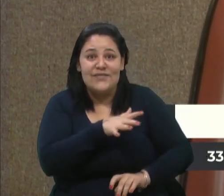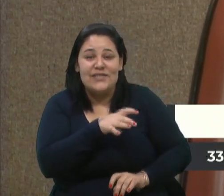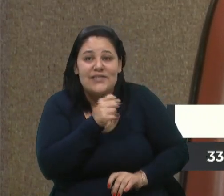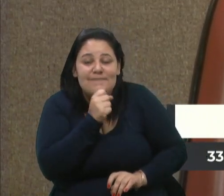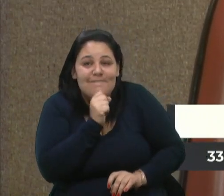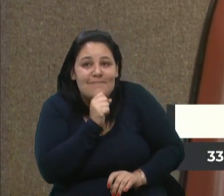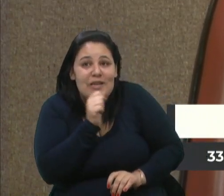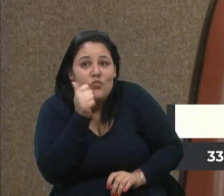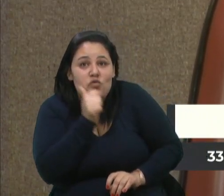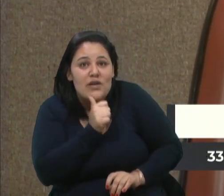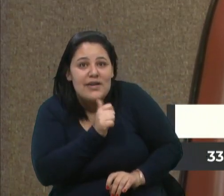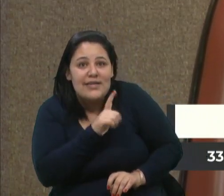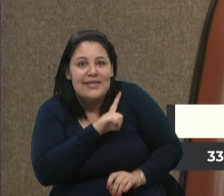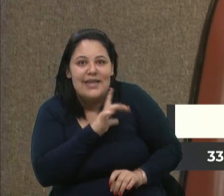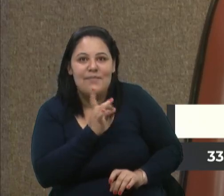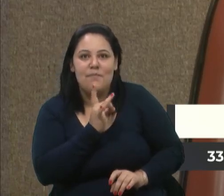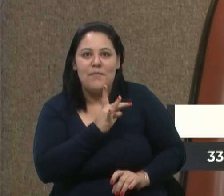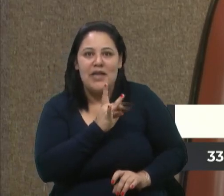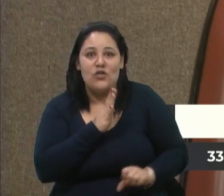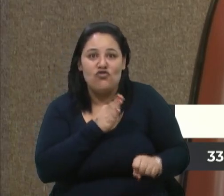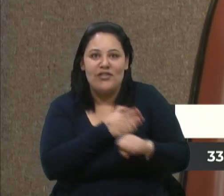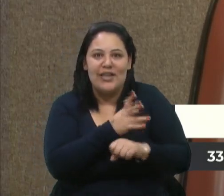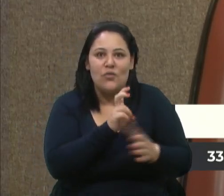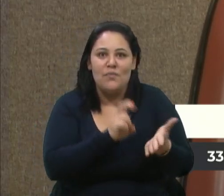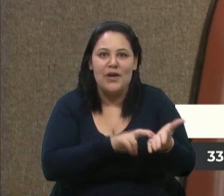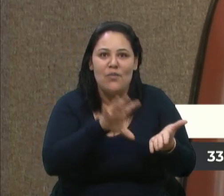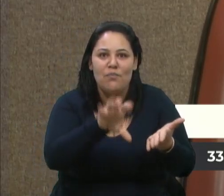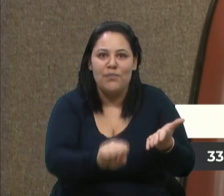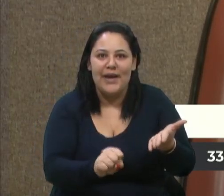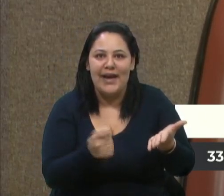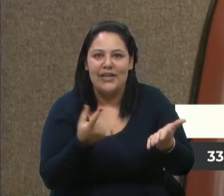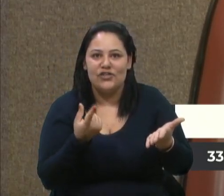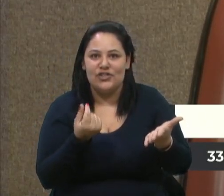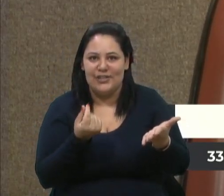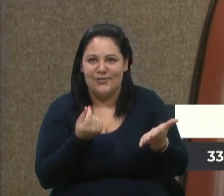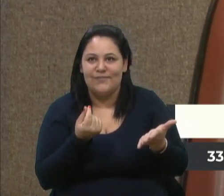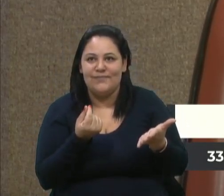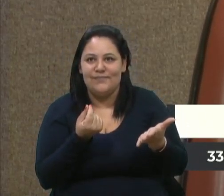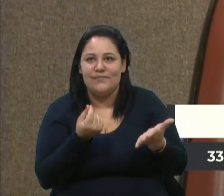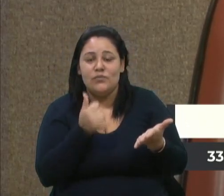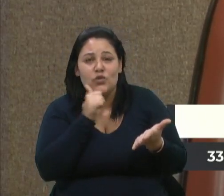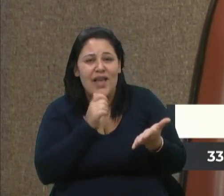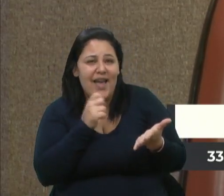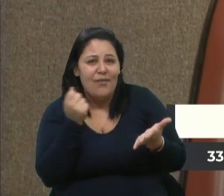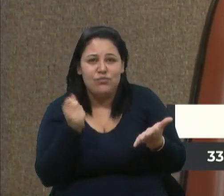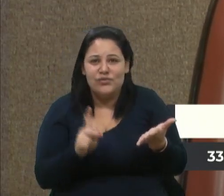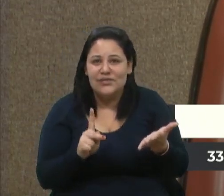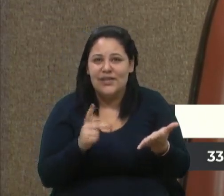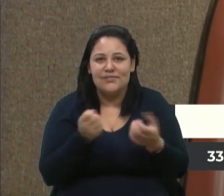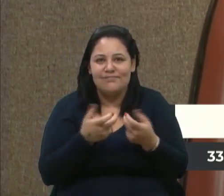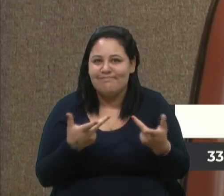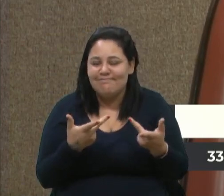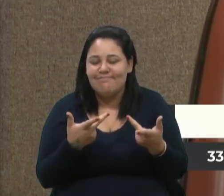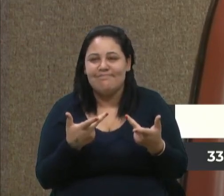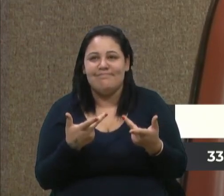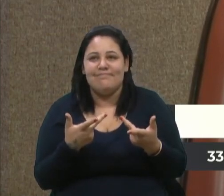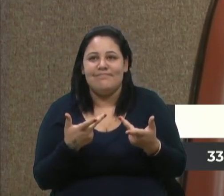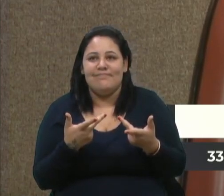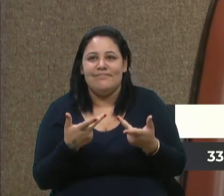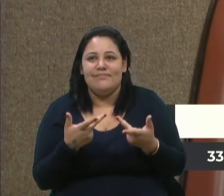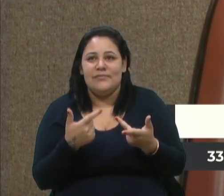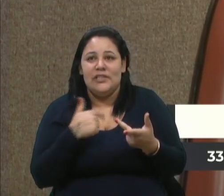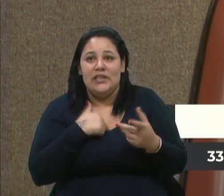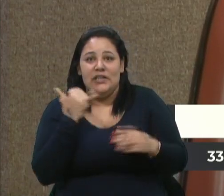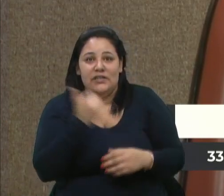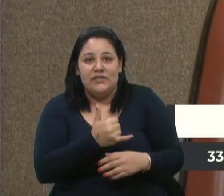acessar o banco para sacar dinheiro, para poder fazer o serviço que precisam fazer, senhoras aposentadas. E elas comunicam no